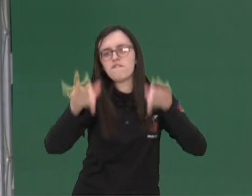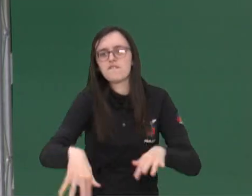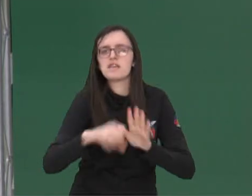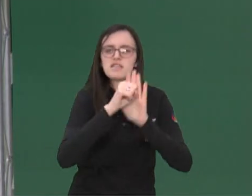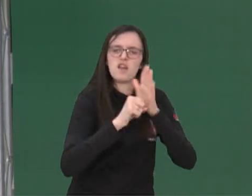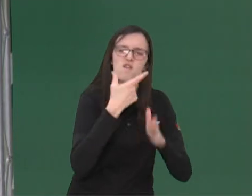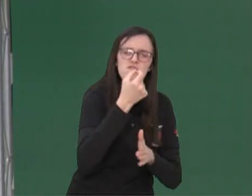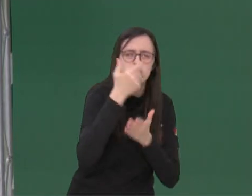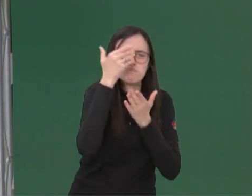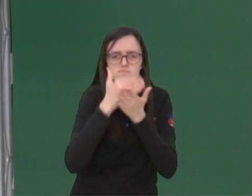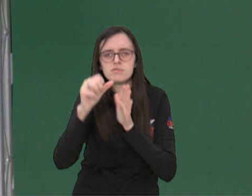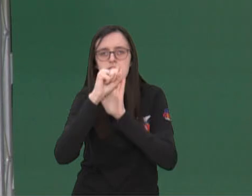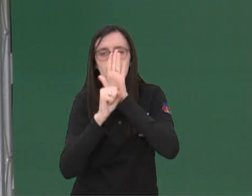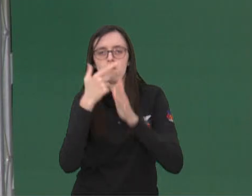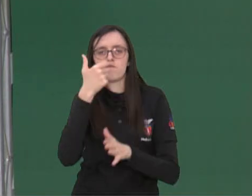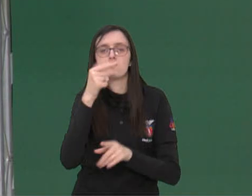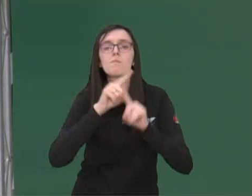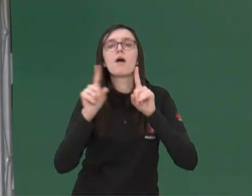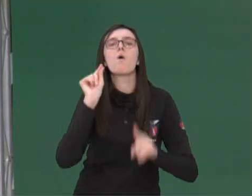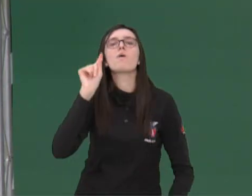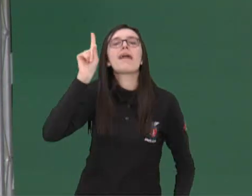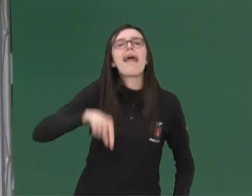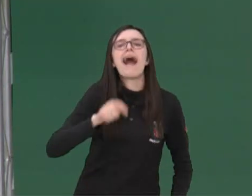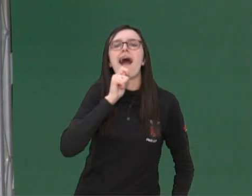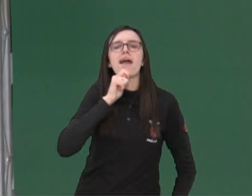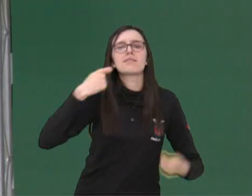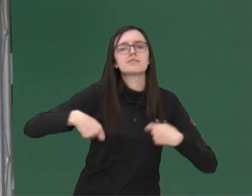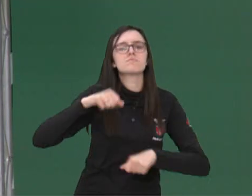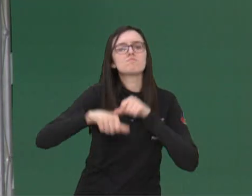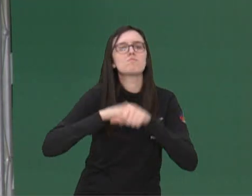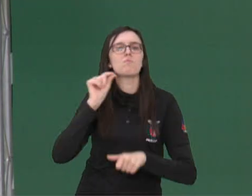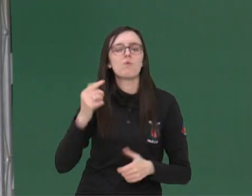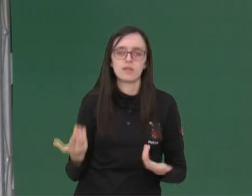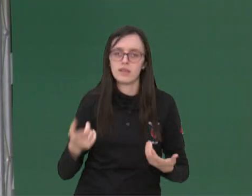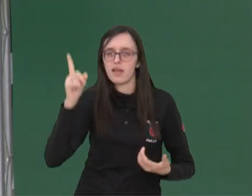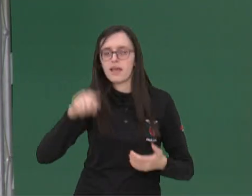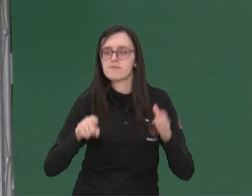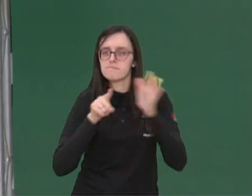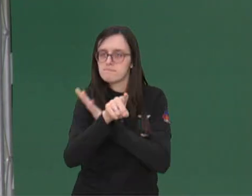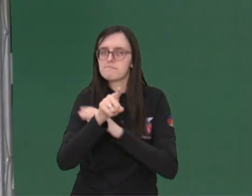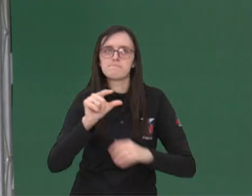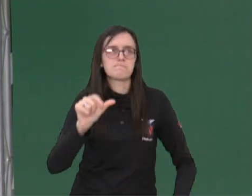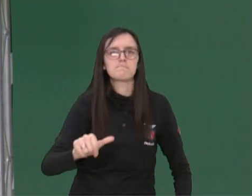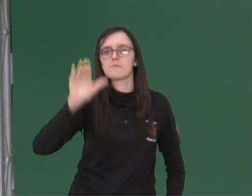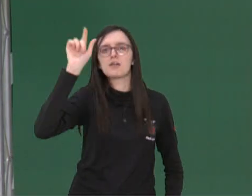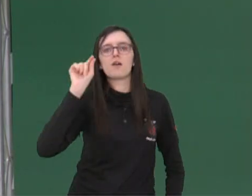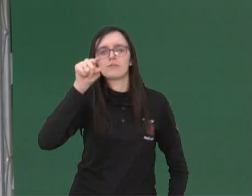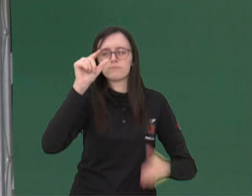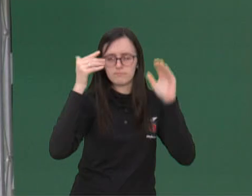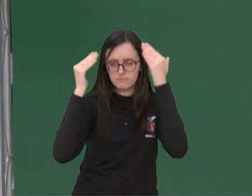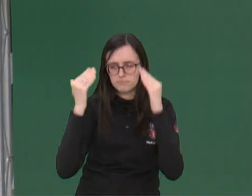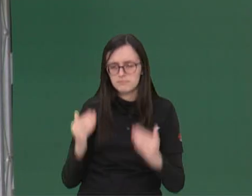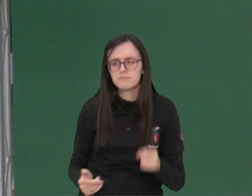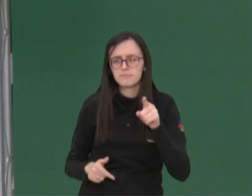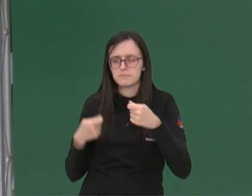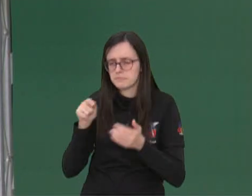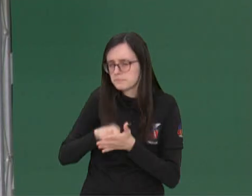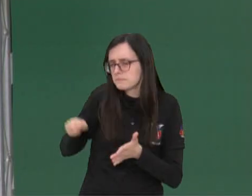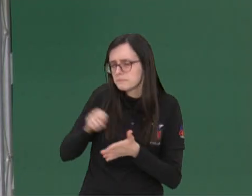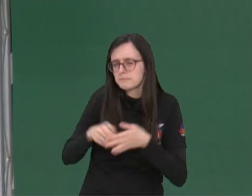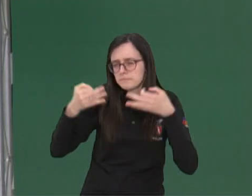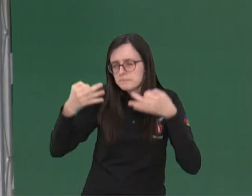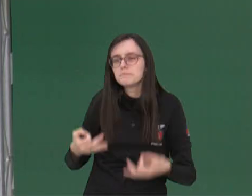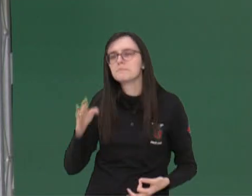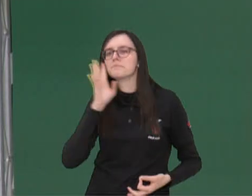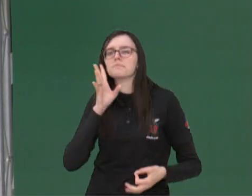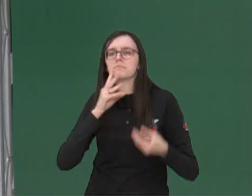século XXI, mas o que ainda é necessário mudar? Então aqui é uma questão muito mais para você analisar, para você escrever,